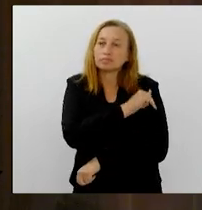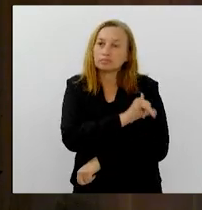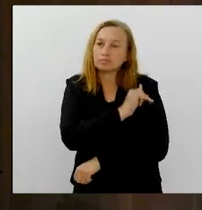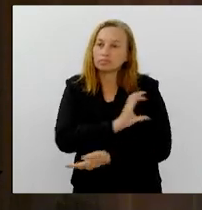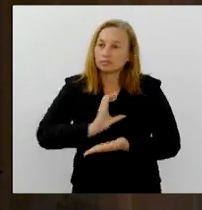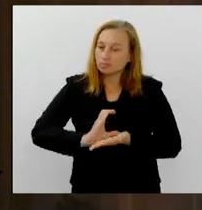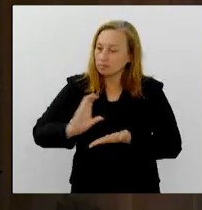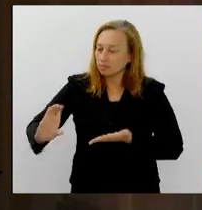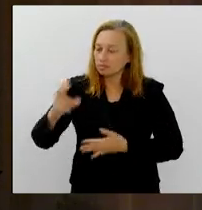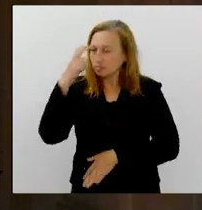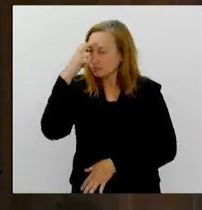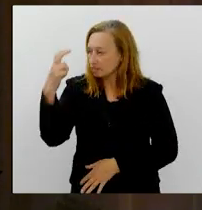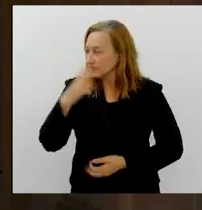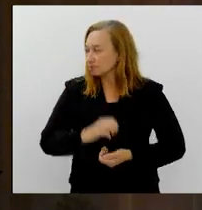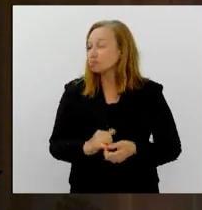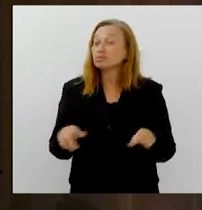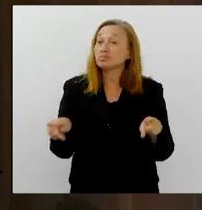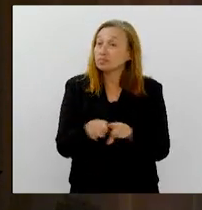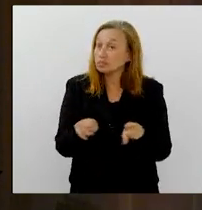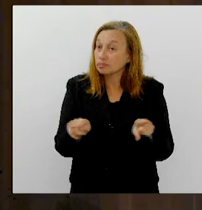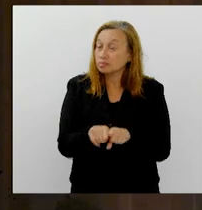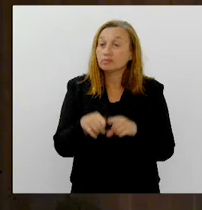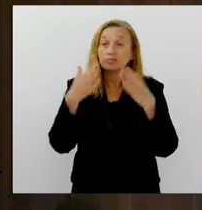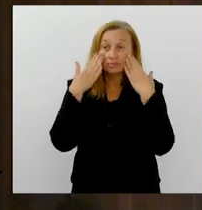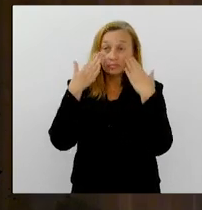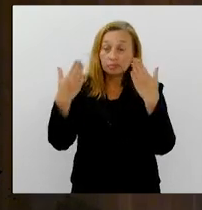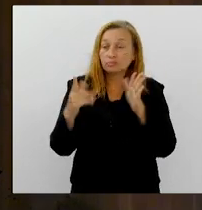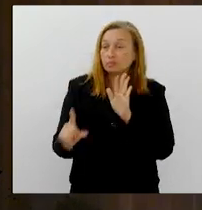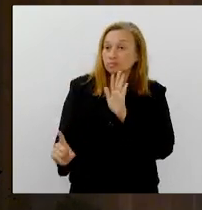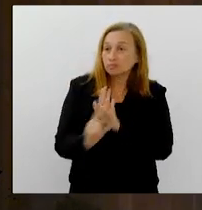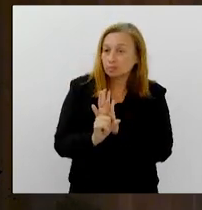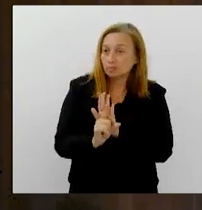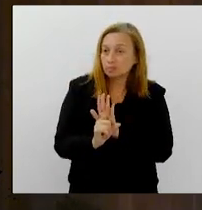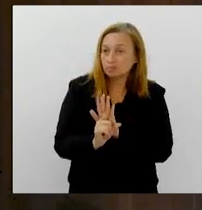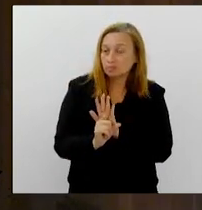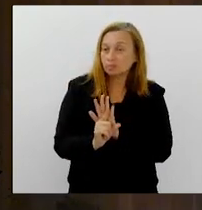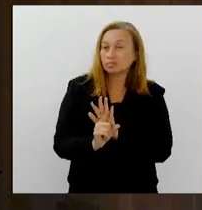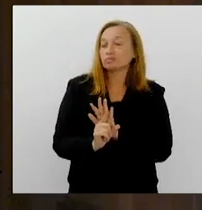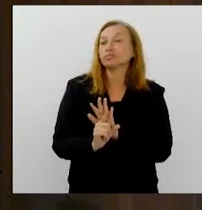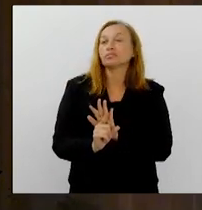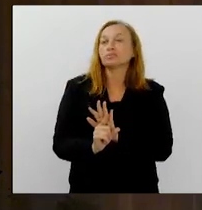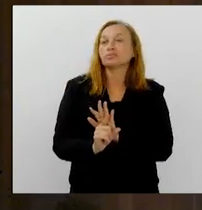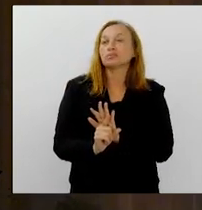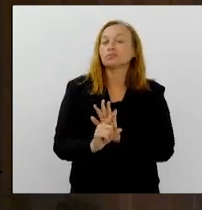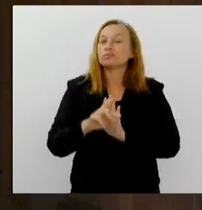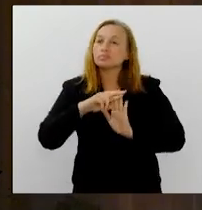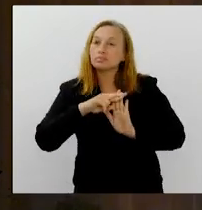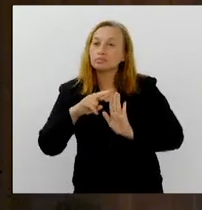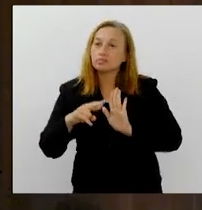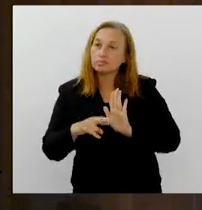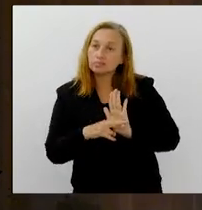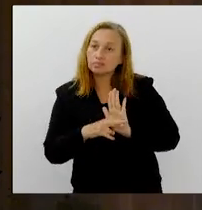à cultura. Também apresentei a lei que estabelece as diretrizes para a